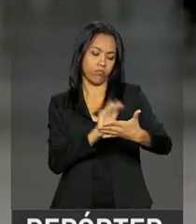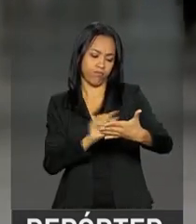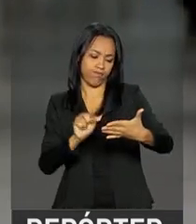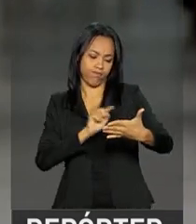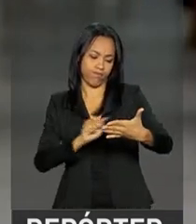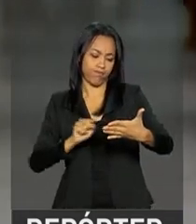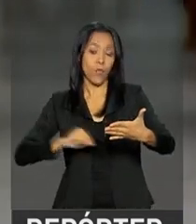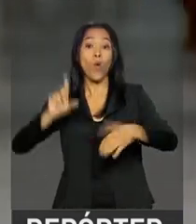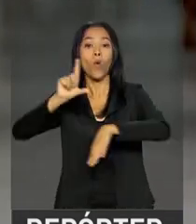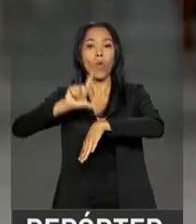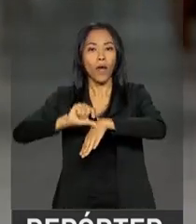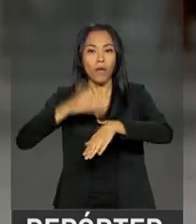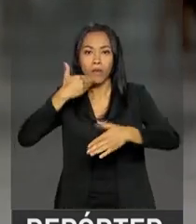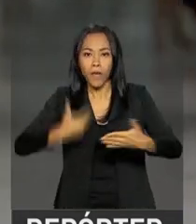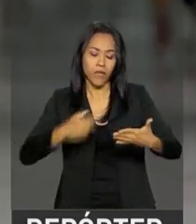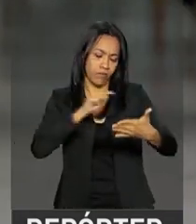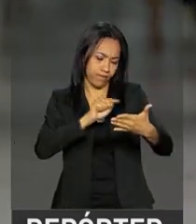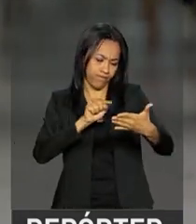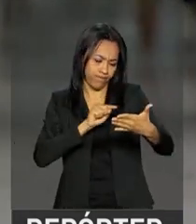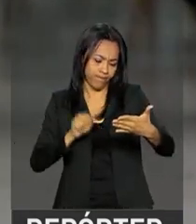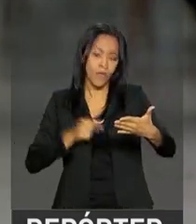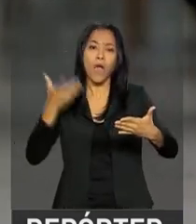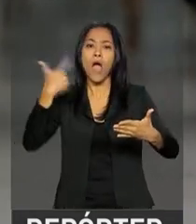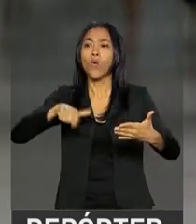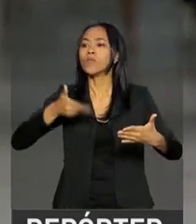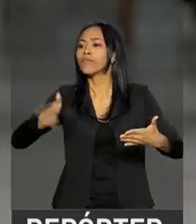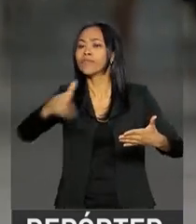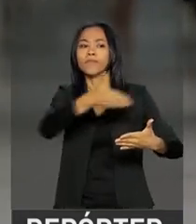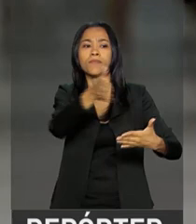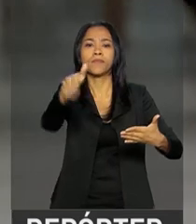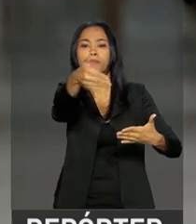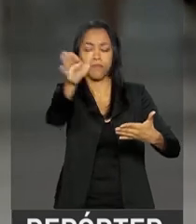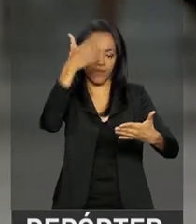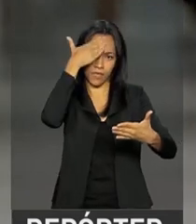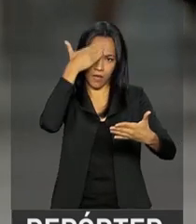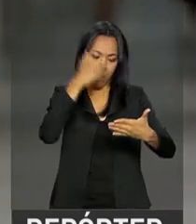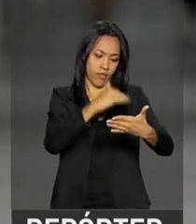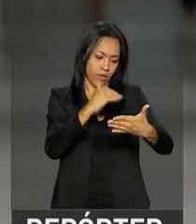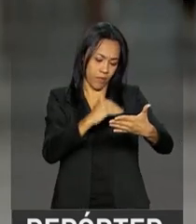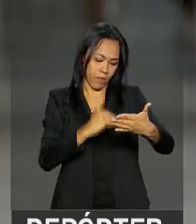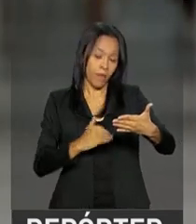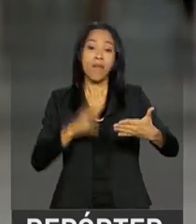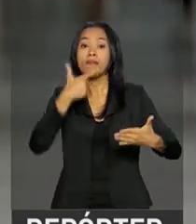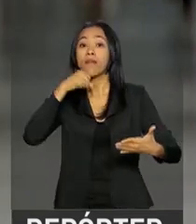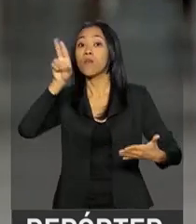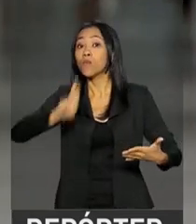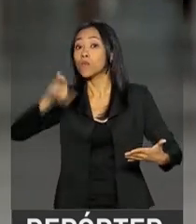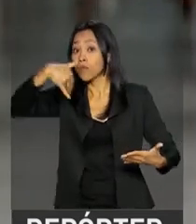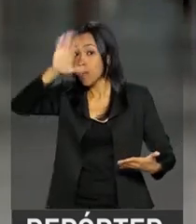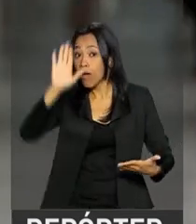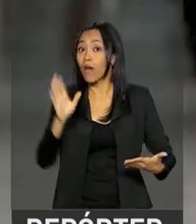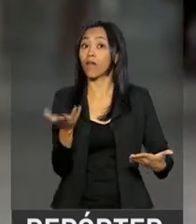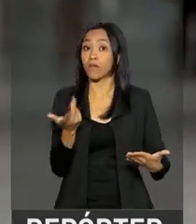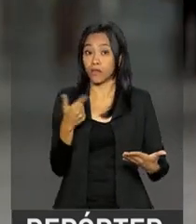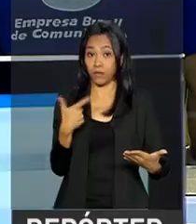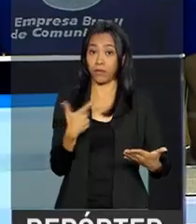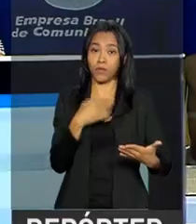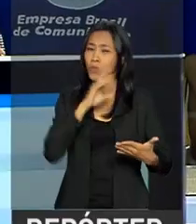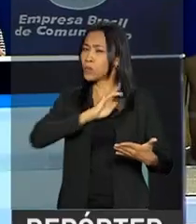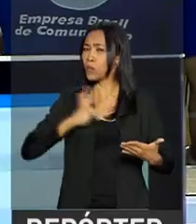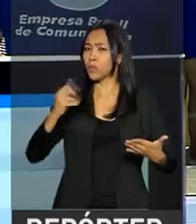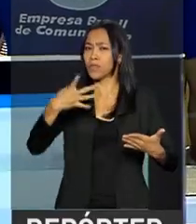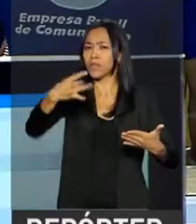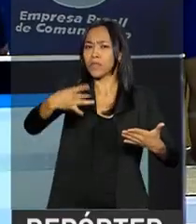mais demandados, os trajetos mais percorridos, quais são os servidores que mais utilizam o serviço de transporte.